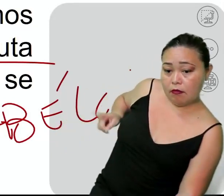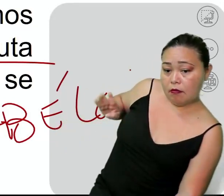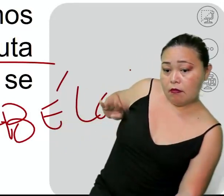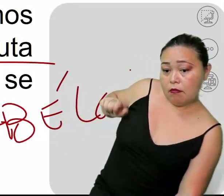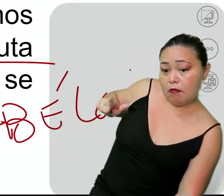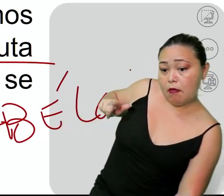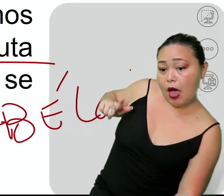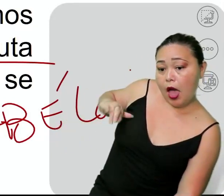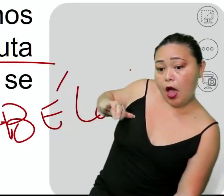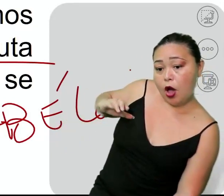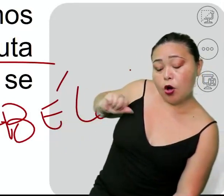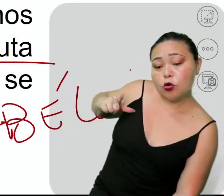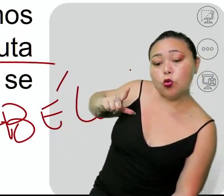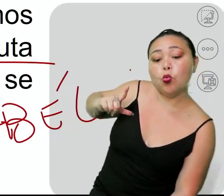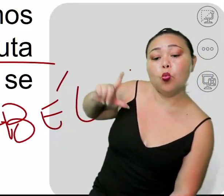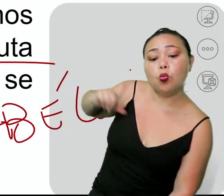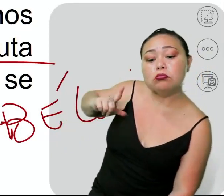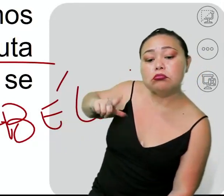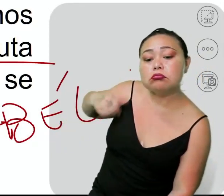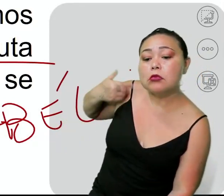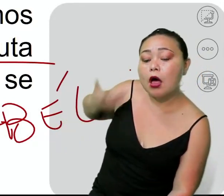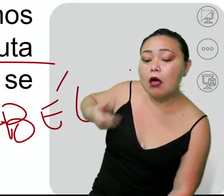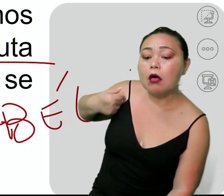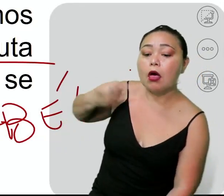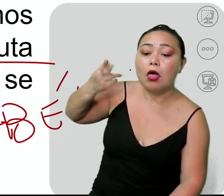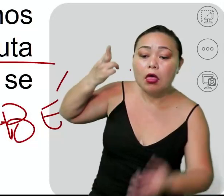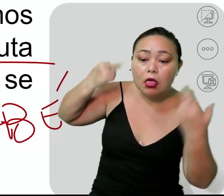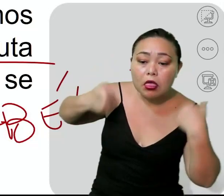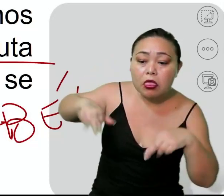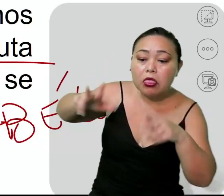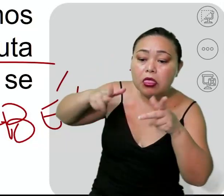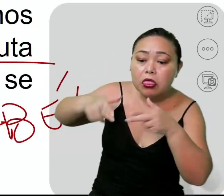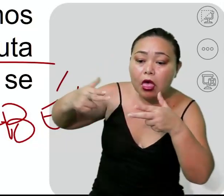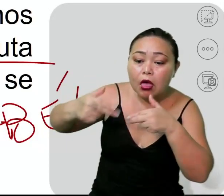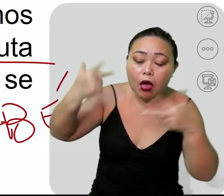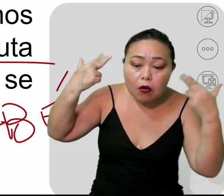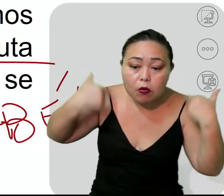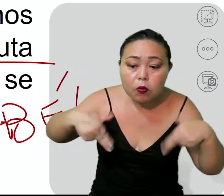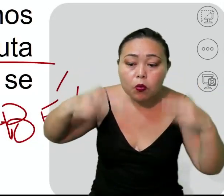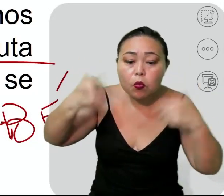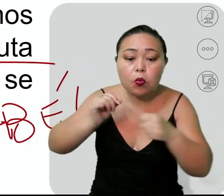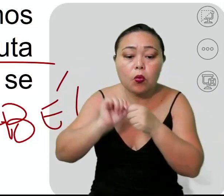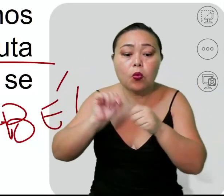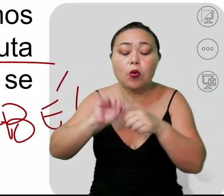se desenvolvia a manufatura de lã. Então, cara, a